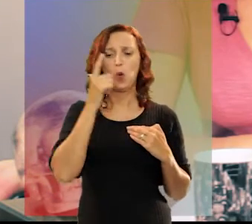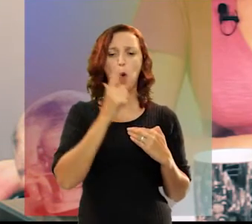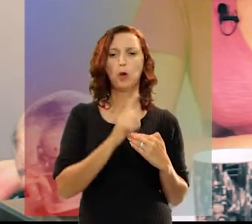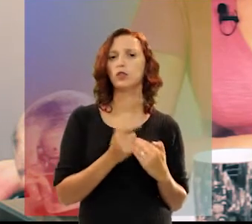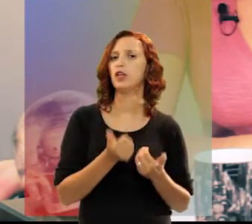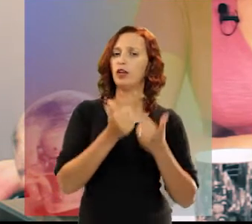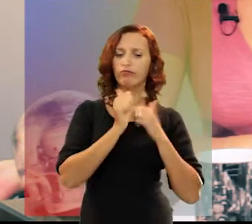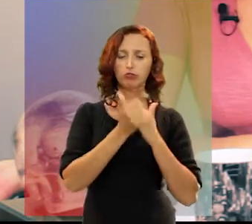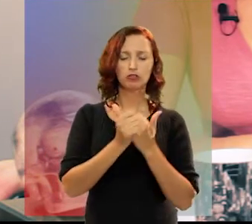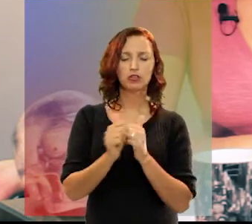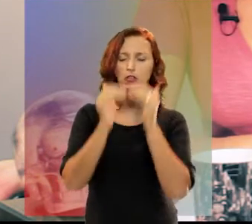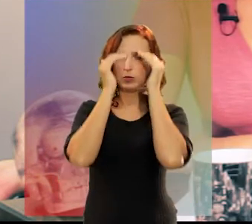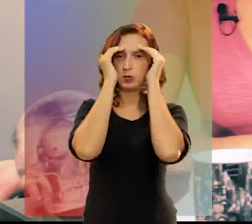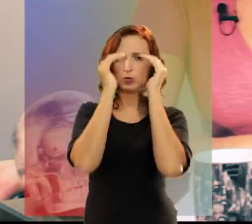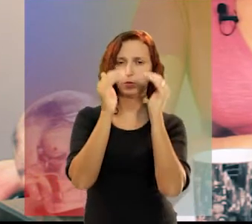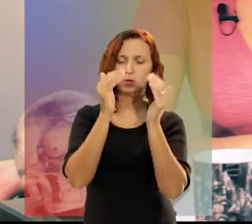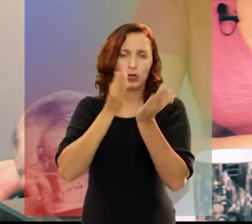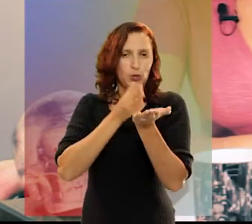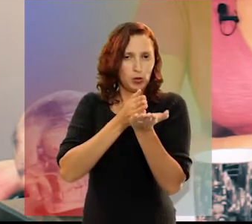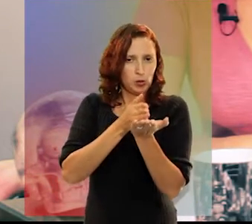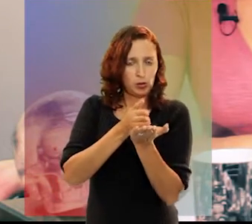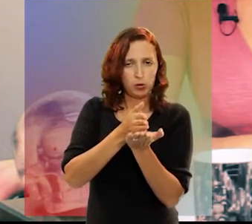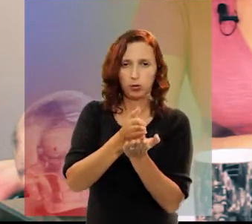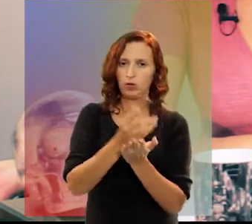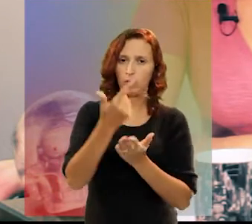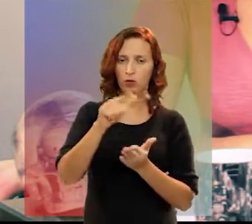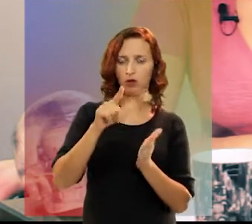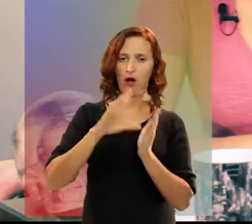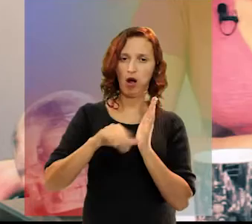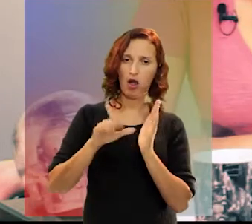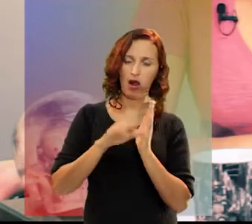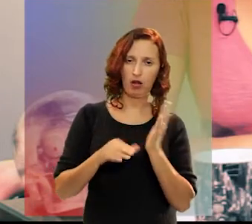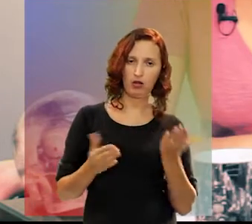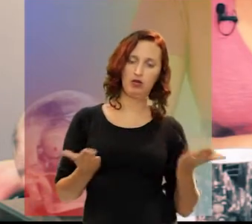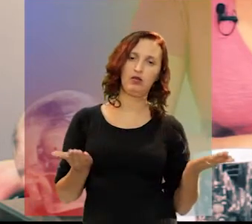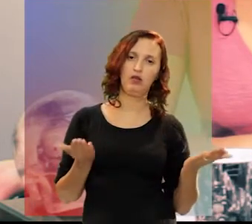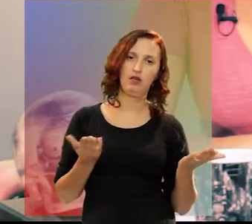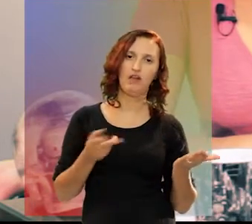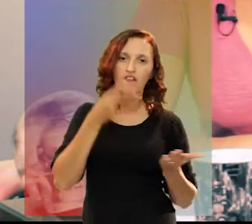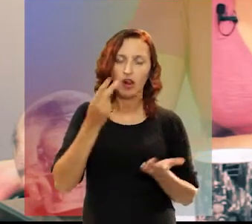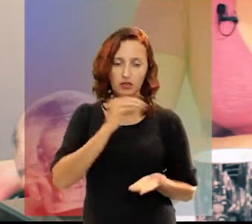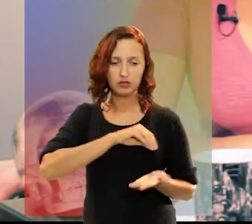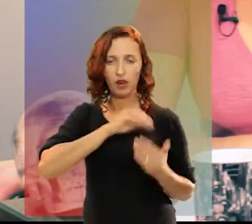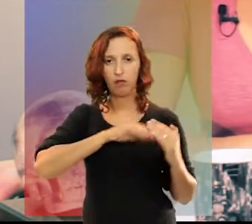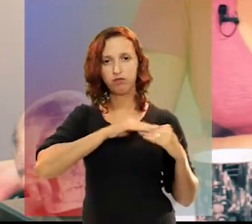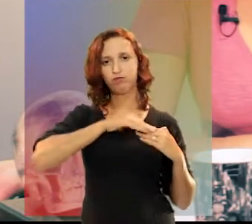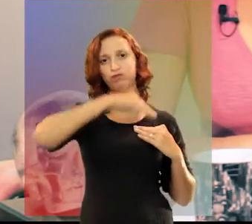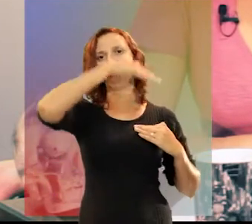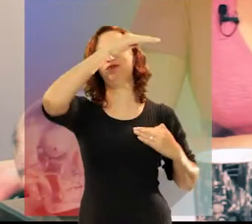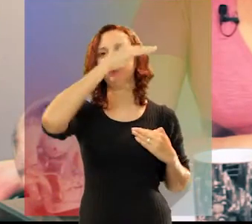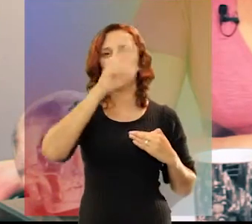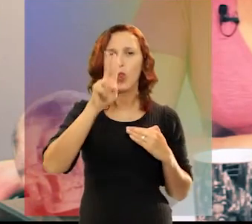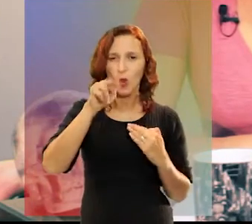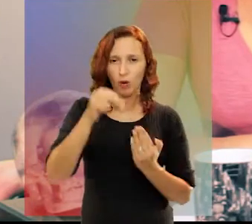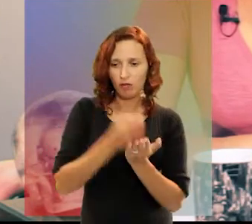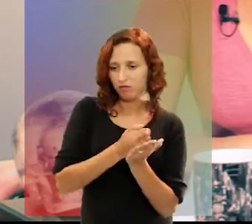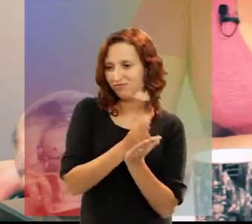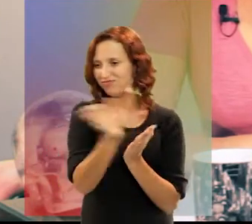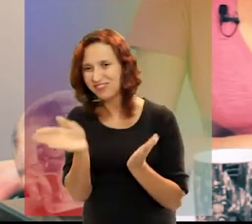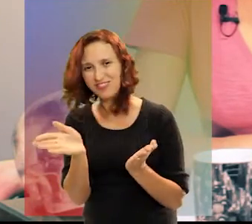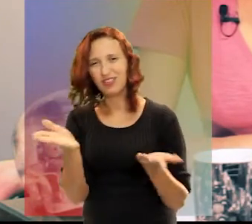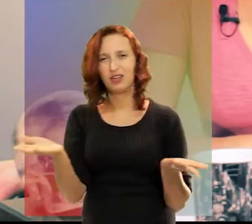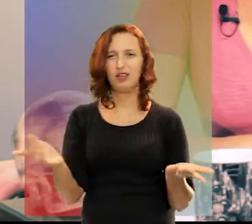tem muito a perder, então ele se corrompe menos, porque essa é a justificativa oficial para você pagar pessoas que tenham